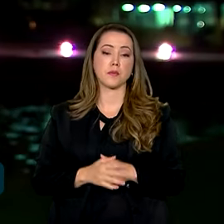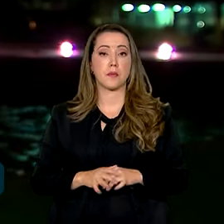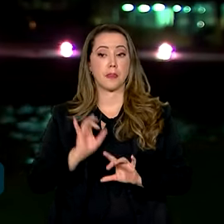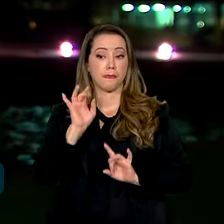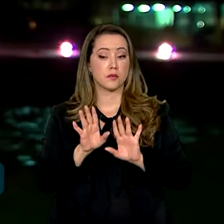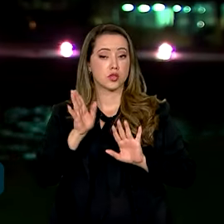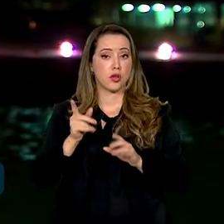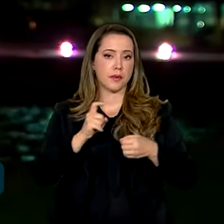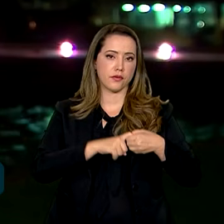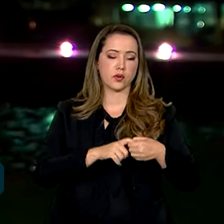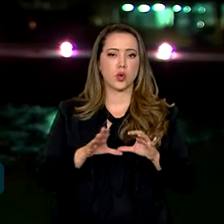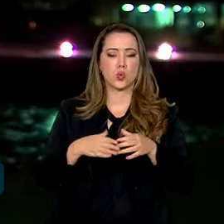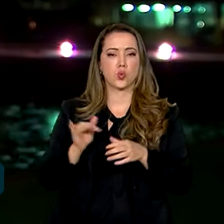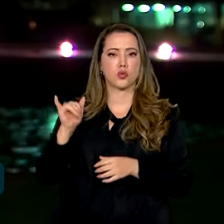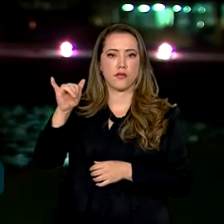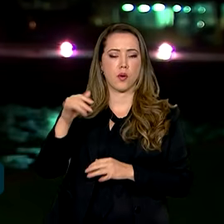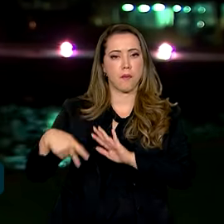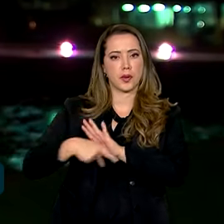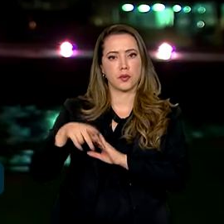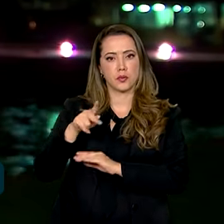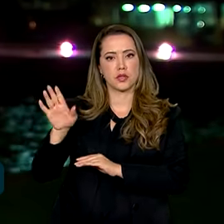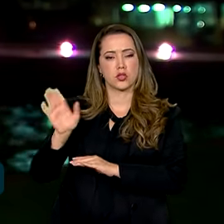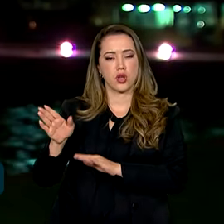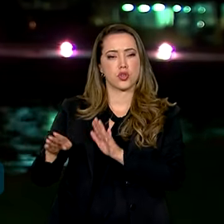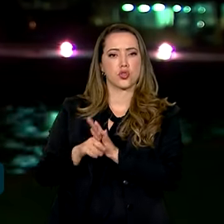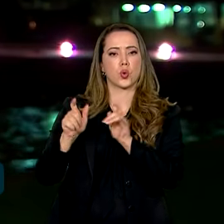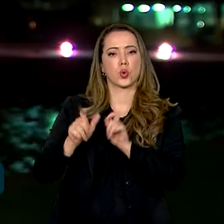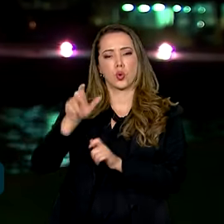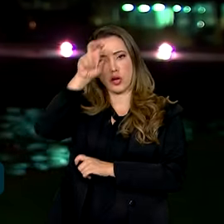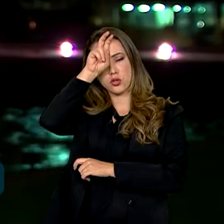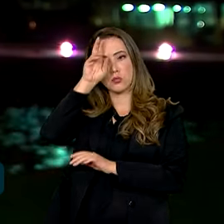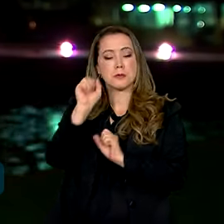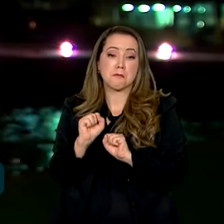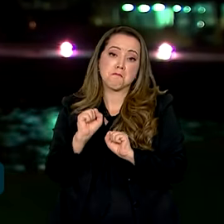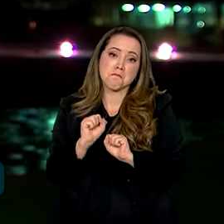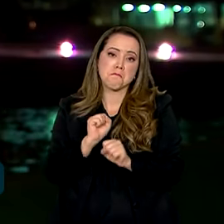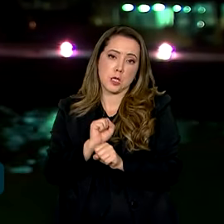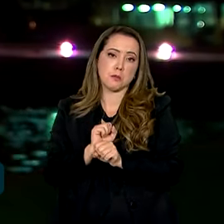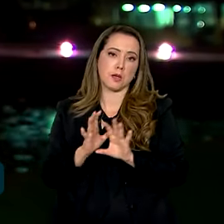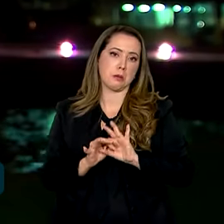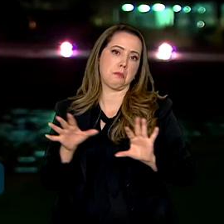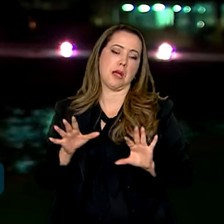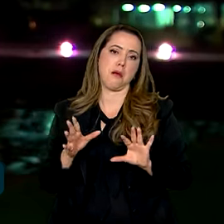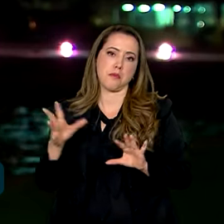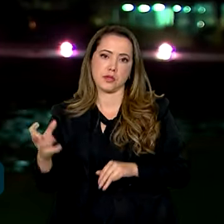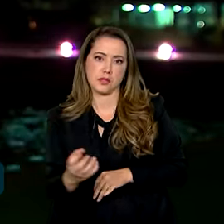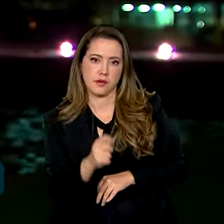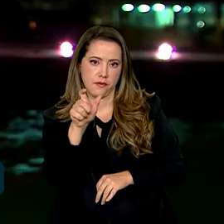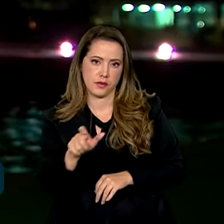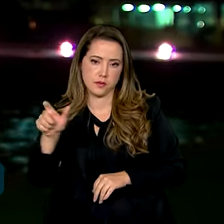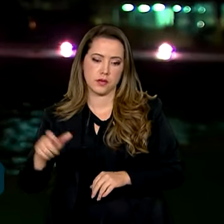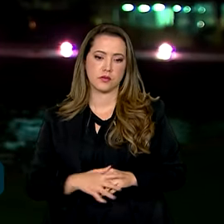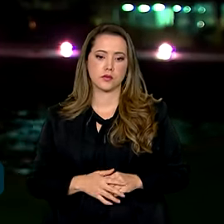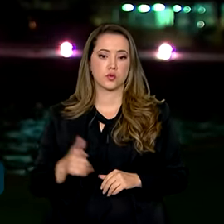pronto e um avião presidencial já está no Egito, aguardando a liberação para decolar com essas pessoas. Nessa sexta-feira, mais